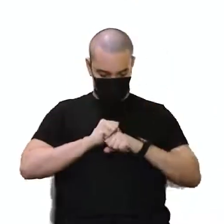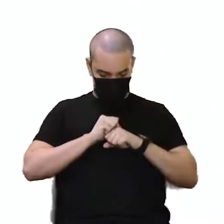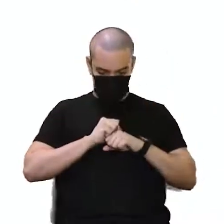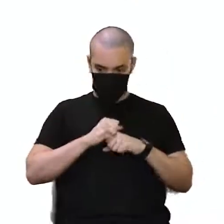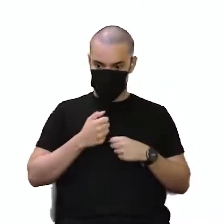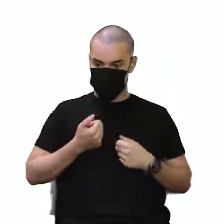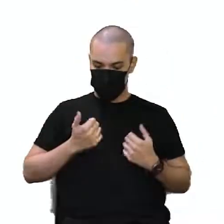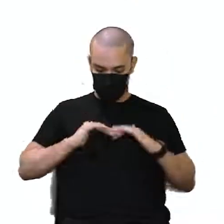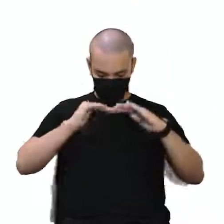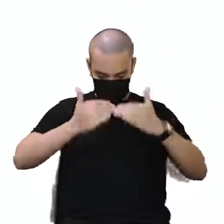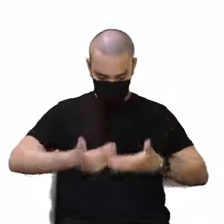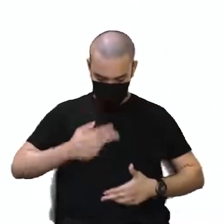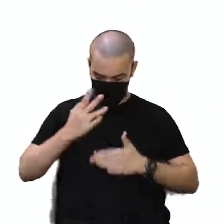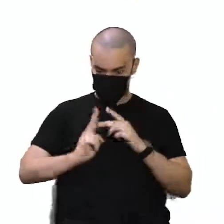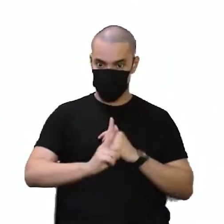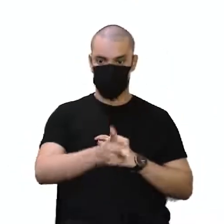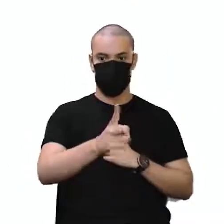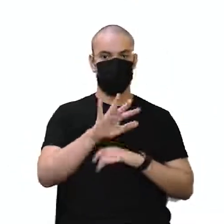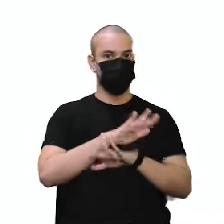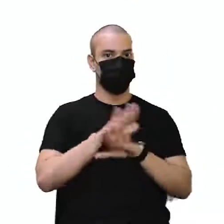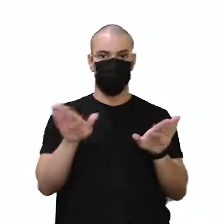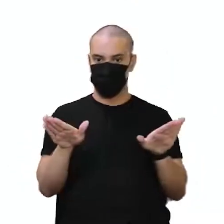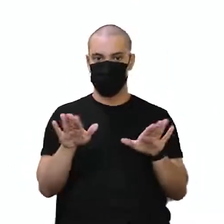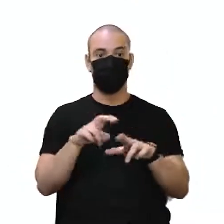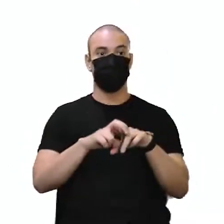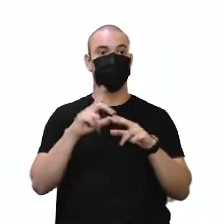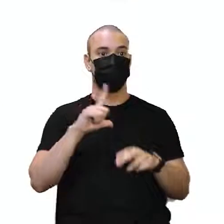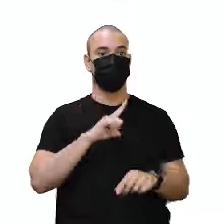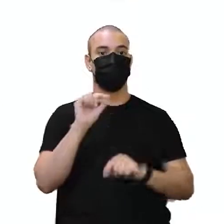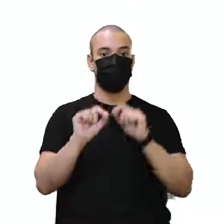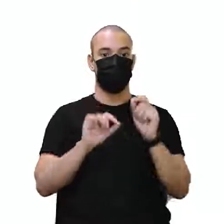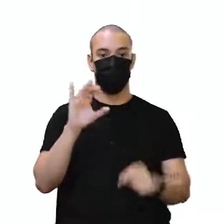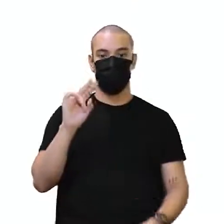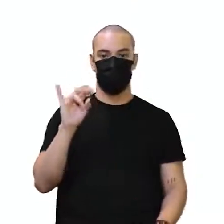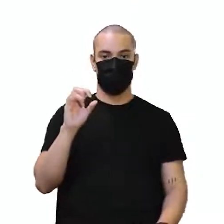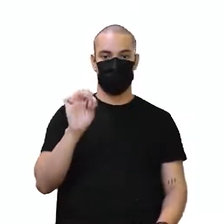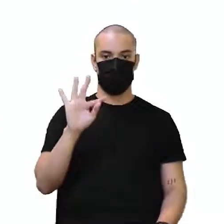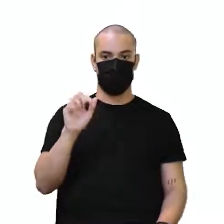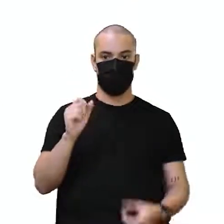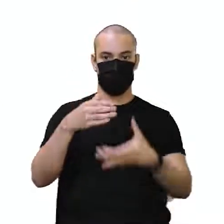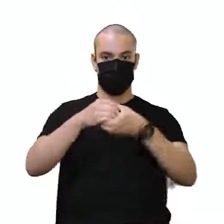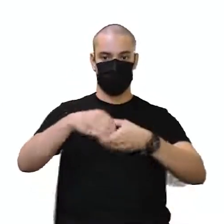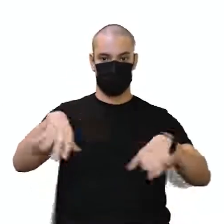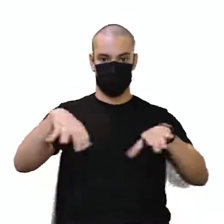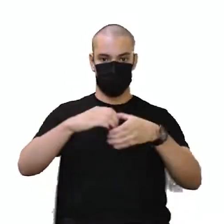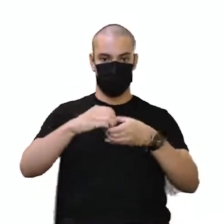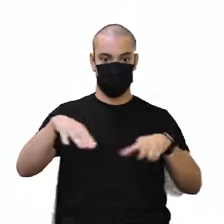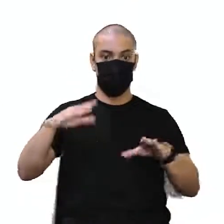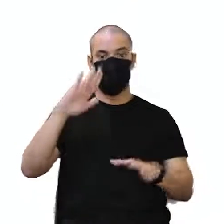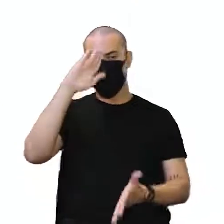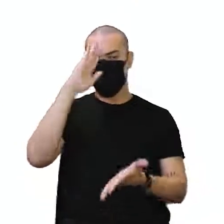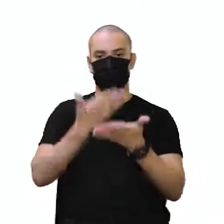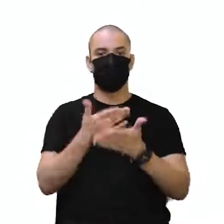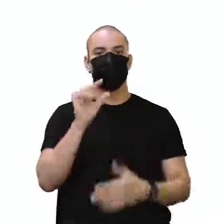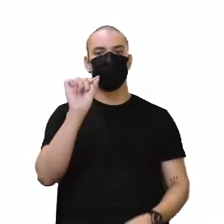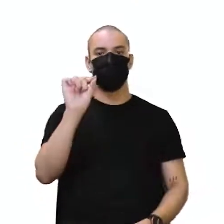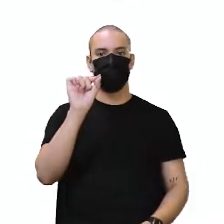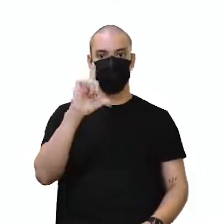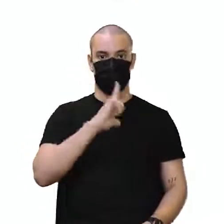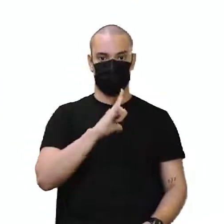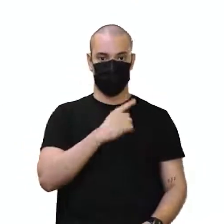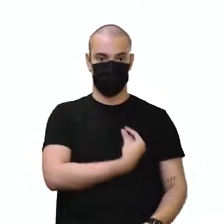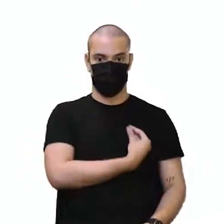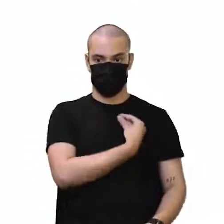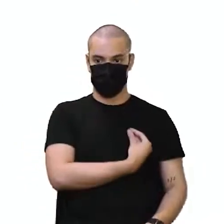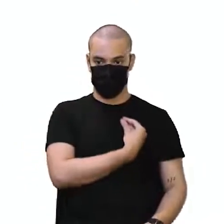e dava continuidade a esse desenvolvimento. E aí, você tinha os ovistas, tá? Que acreditavam, então, que a